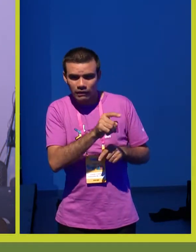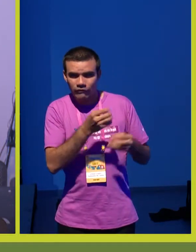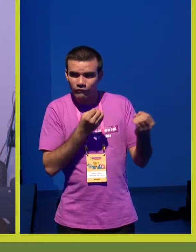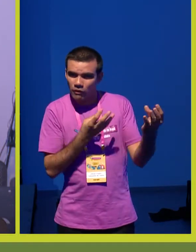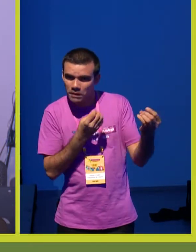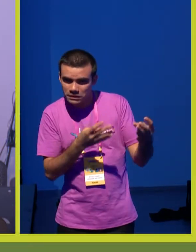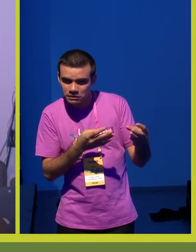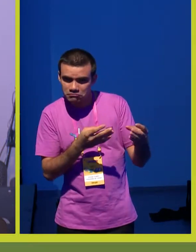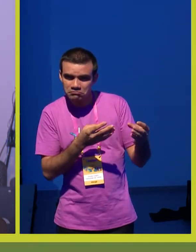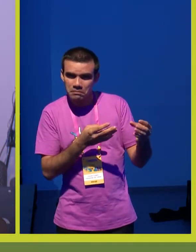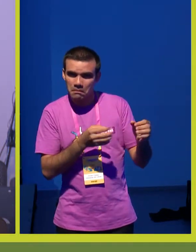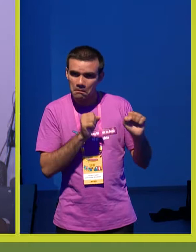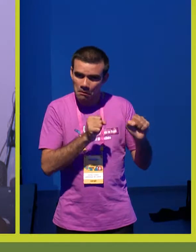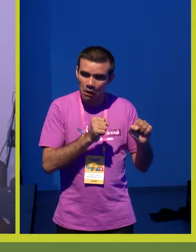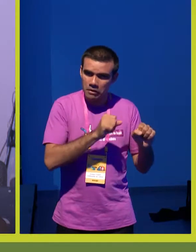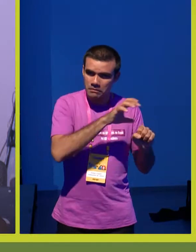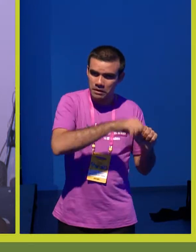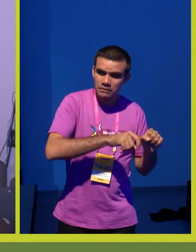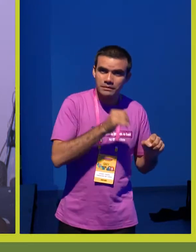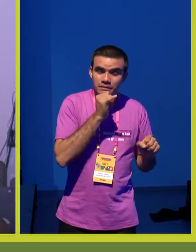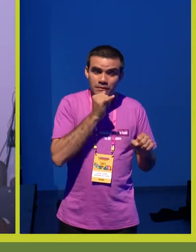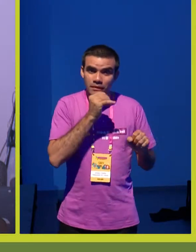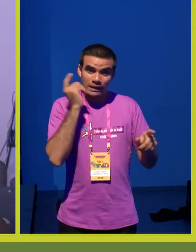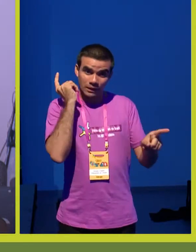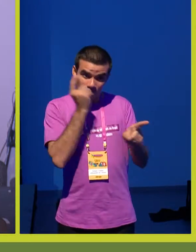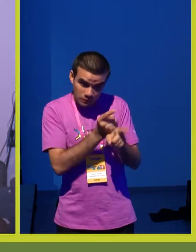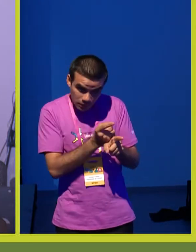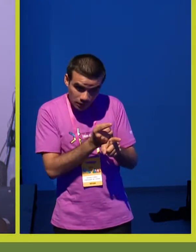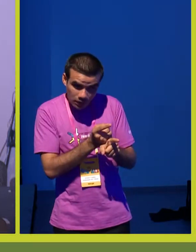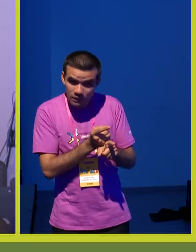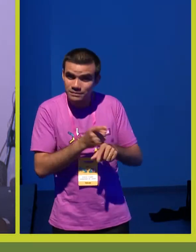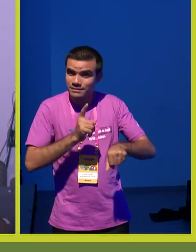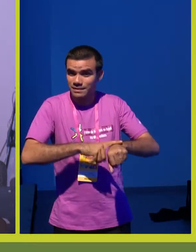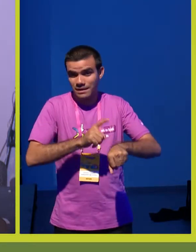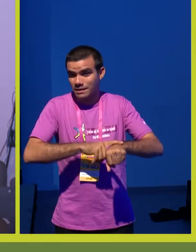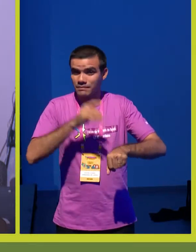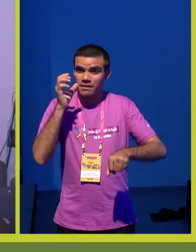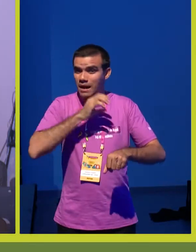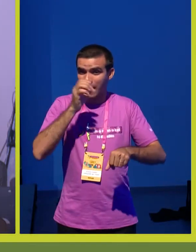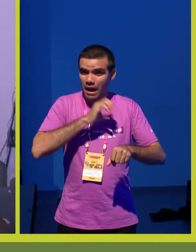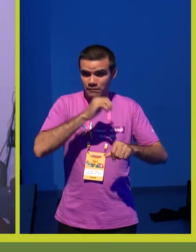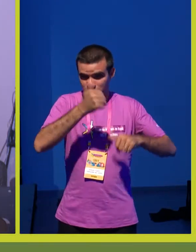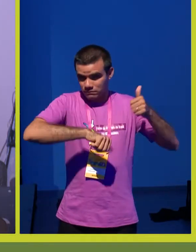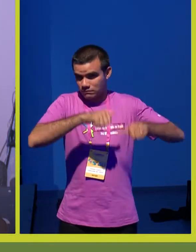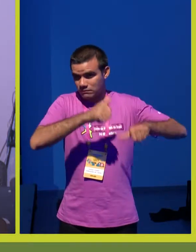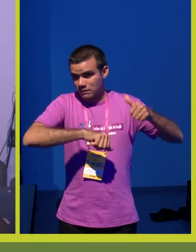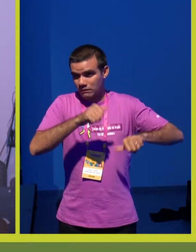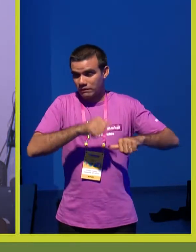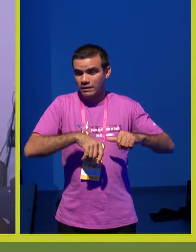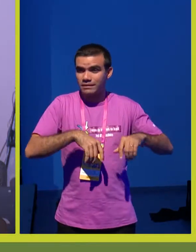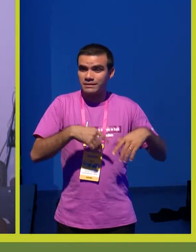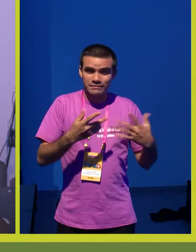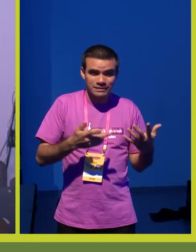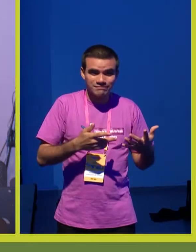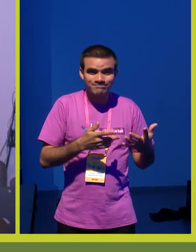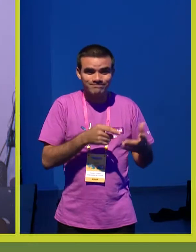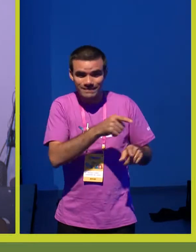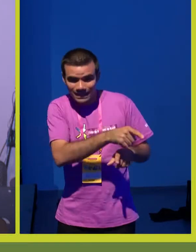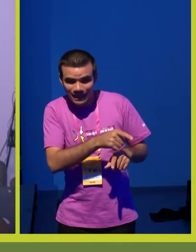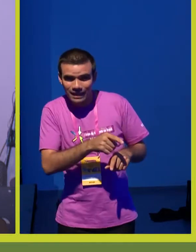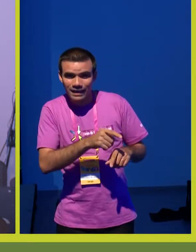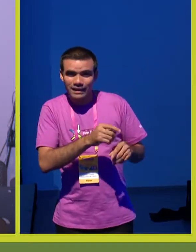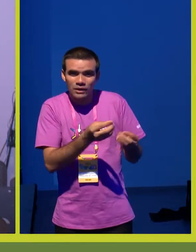informação porque no caso de flagrante você tem um tempo muito curto pra poder avaliar e as vezes a materialidade